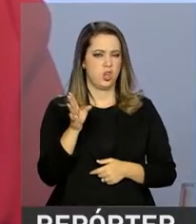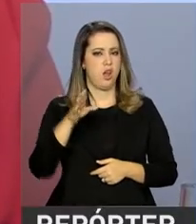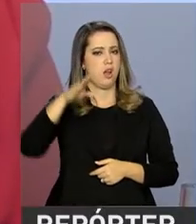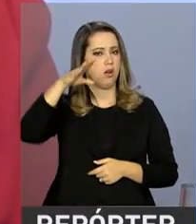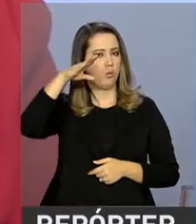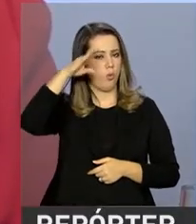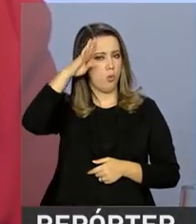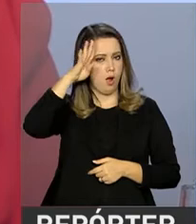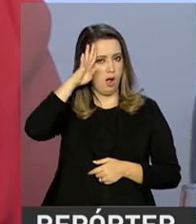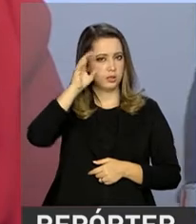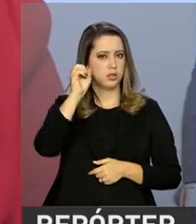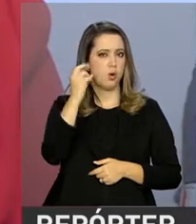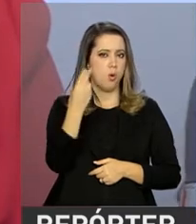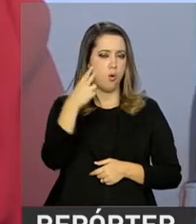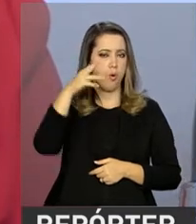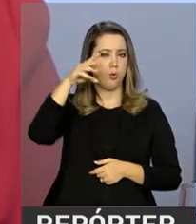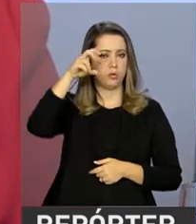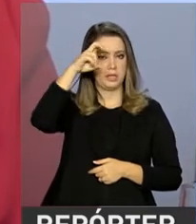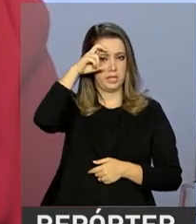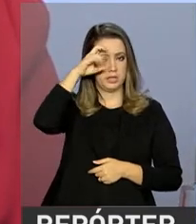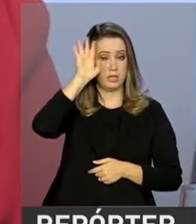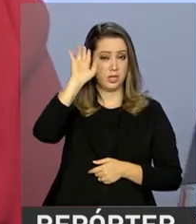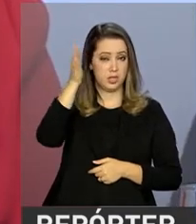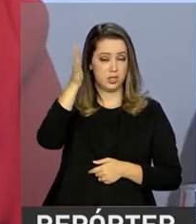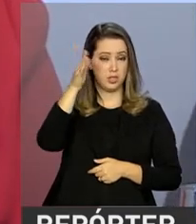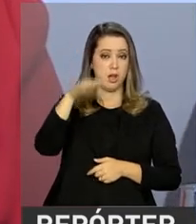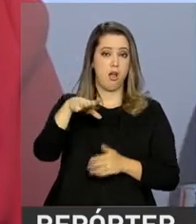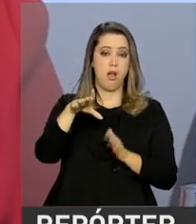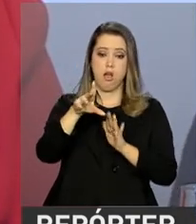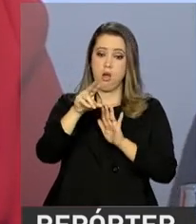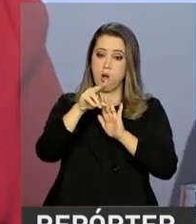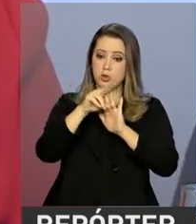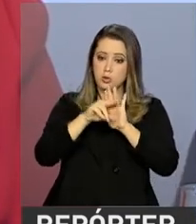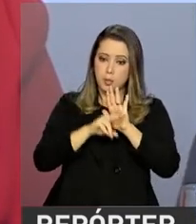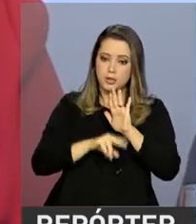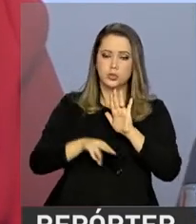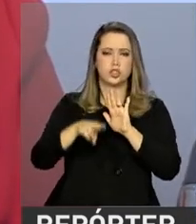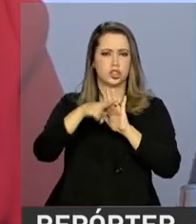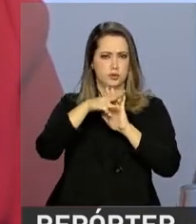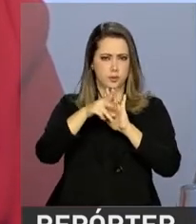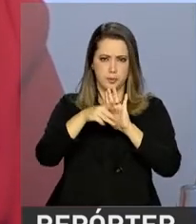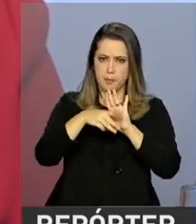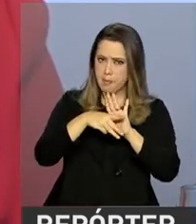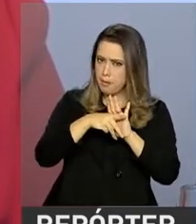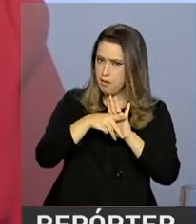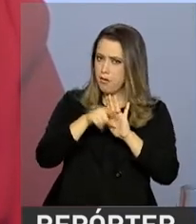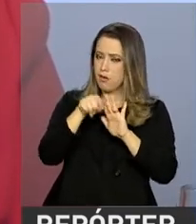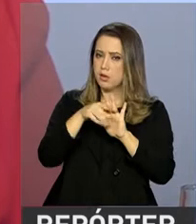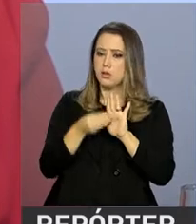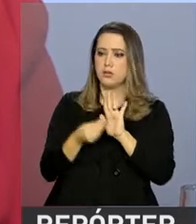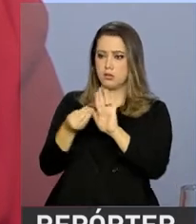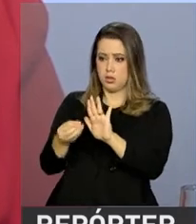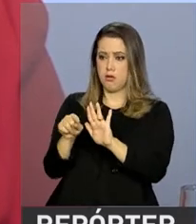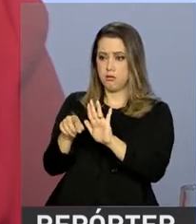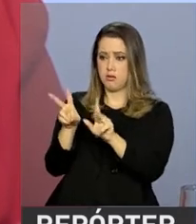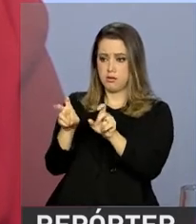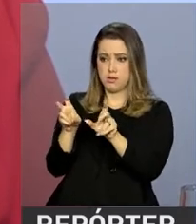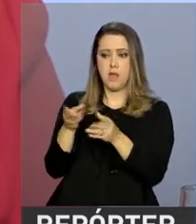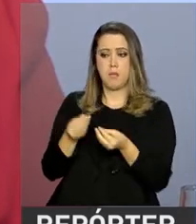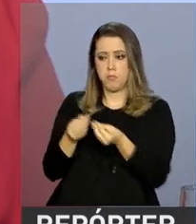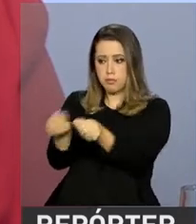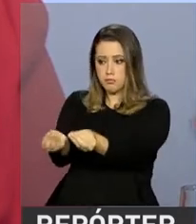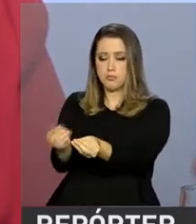na quarta o mais tardar quinta feira uma medida provisória que tratará deste assunto e quero dizer a